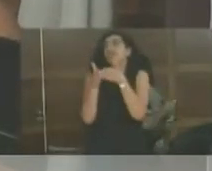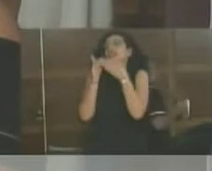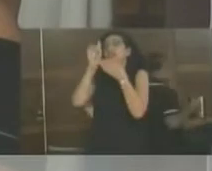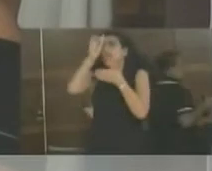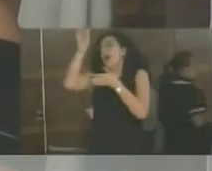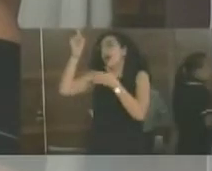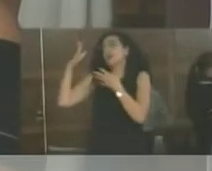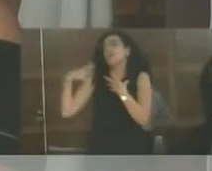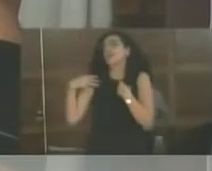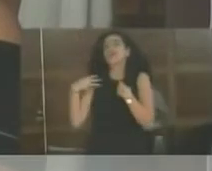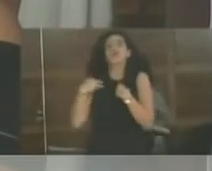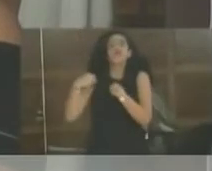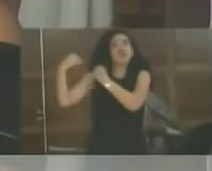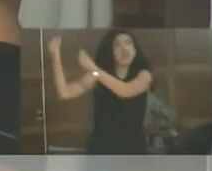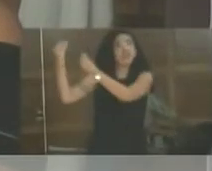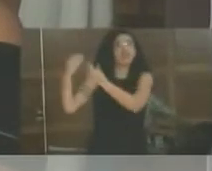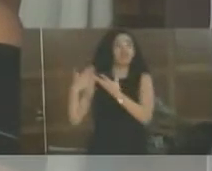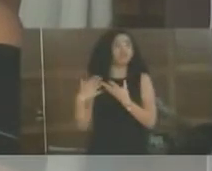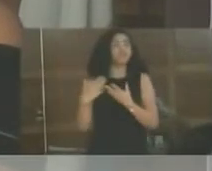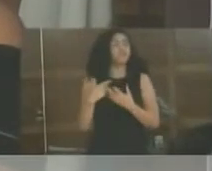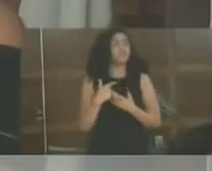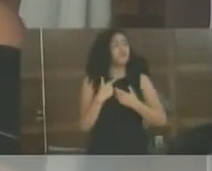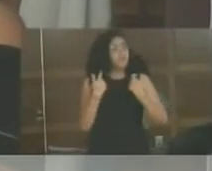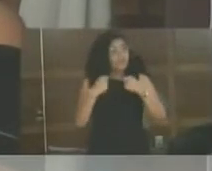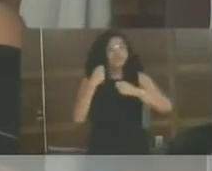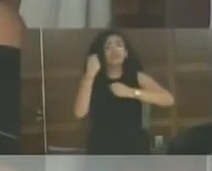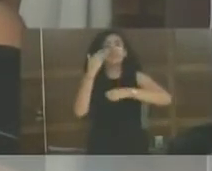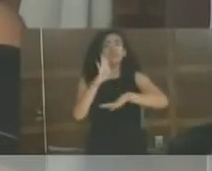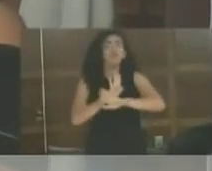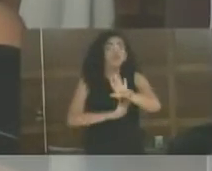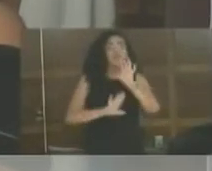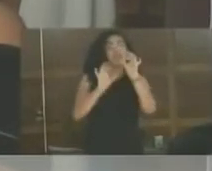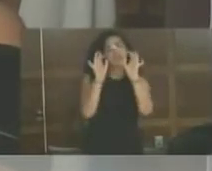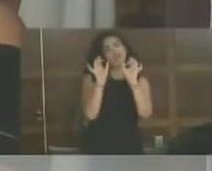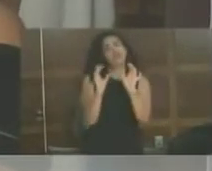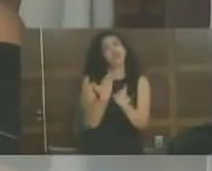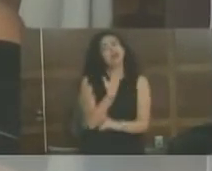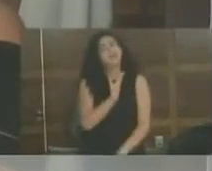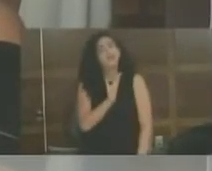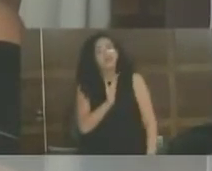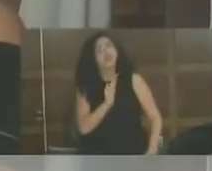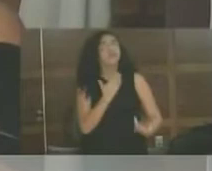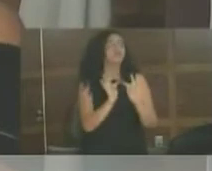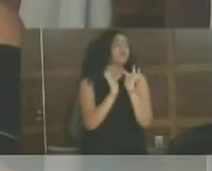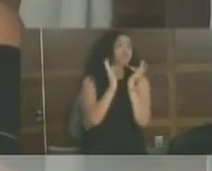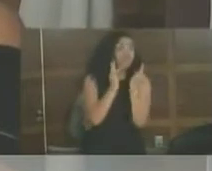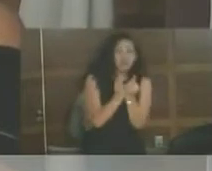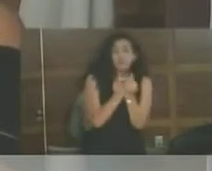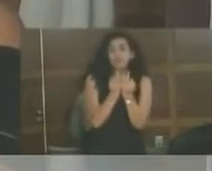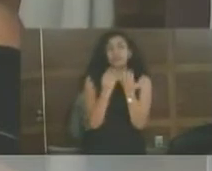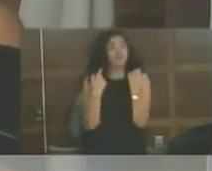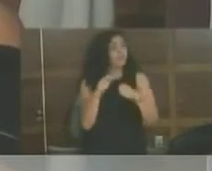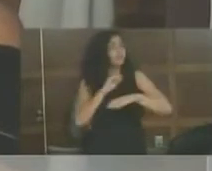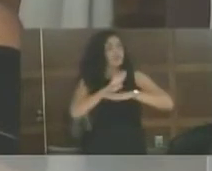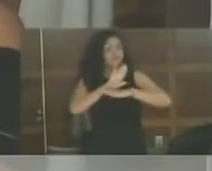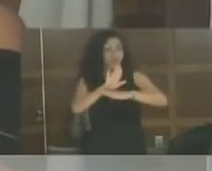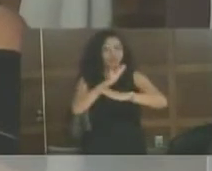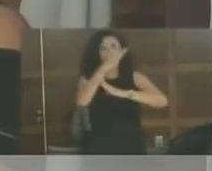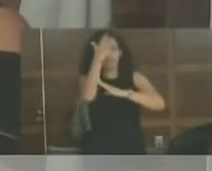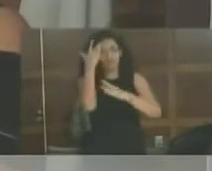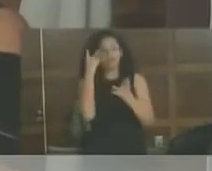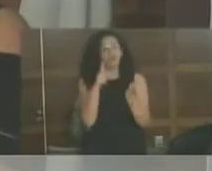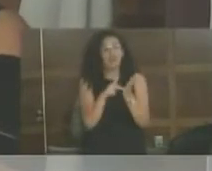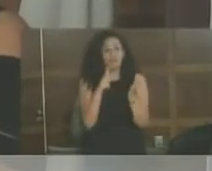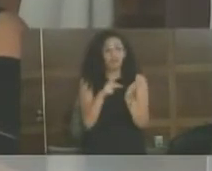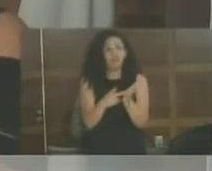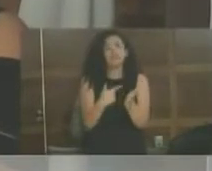as pessoas tenham um cuidado especial, realmente, pelo amigo, pelo parente, que a gente sente ver, para a gente que a gente estenda a mão para a pessoa, porque realmente... E